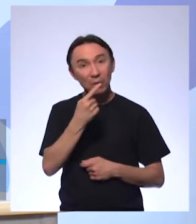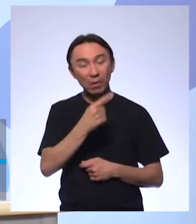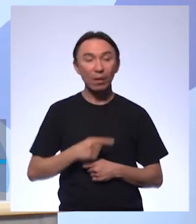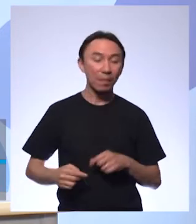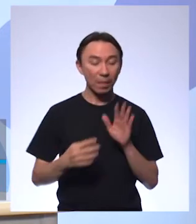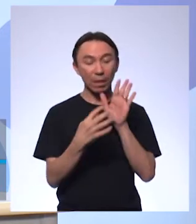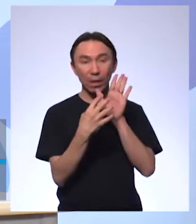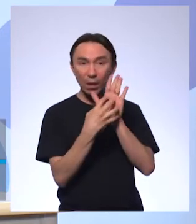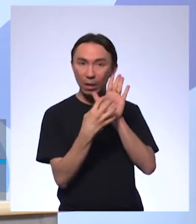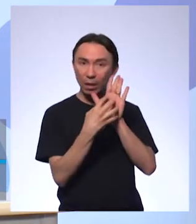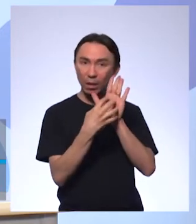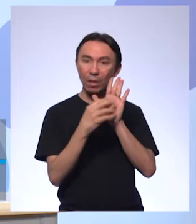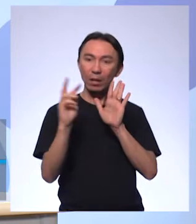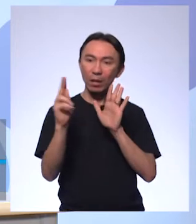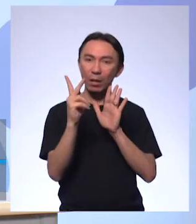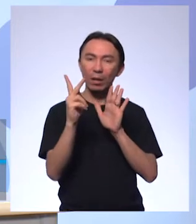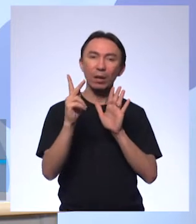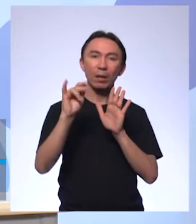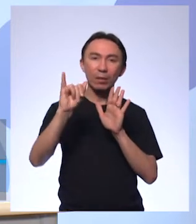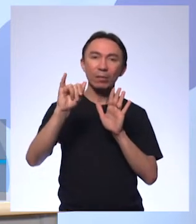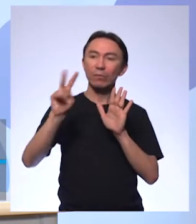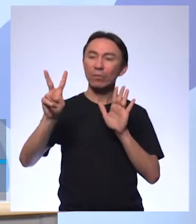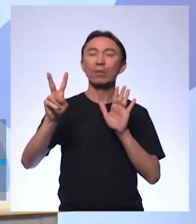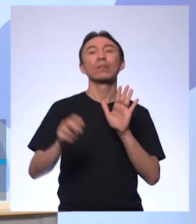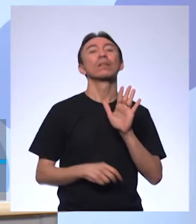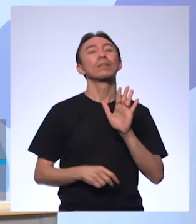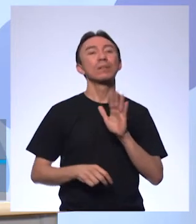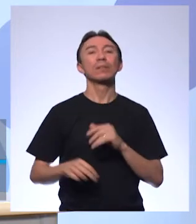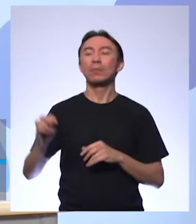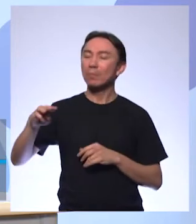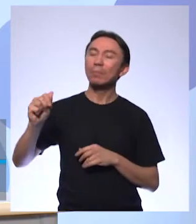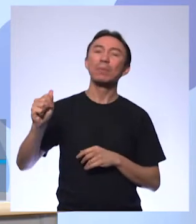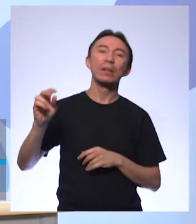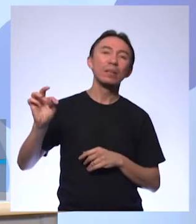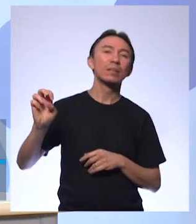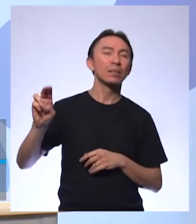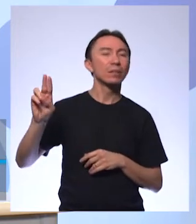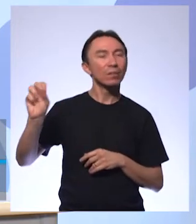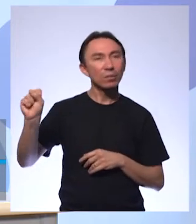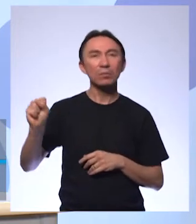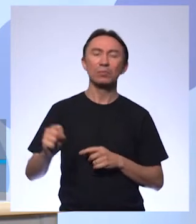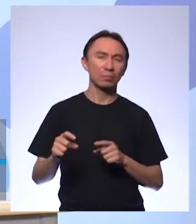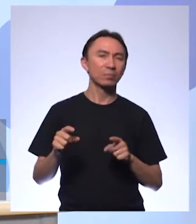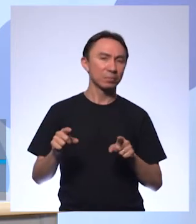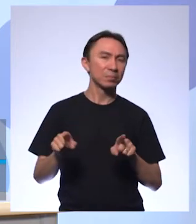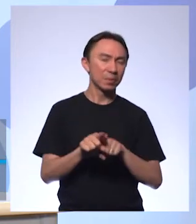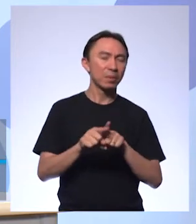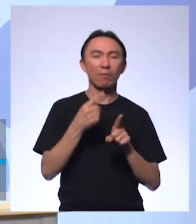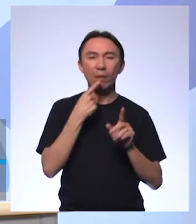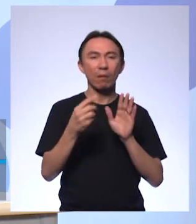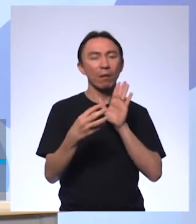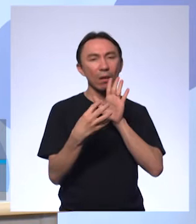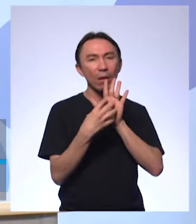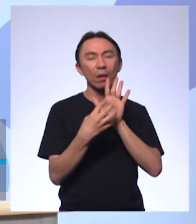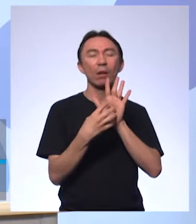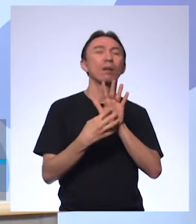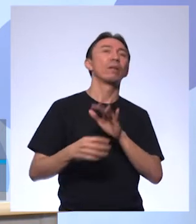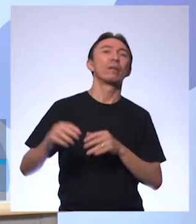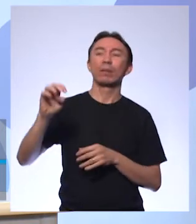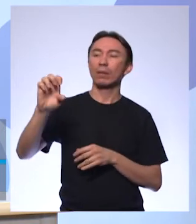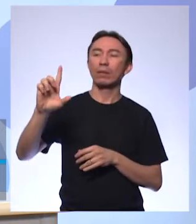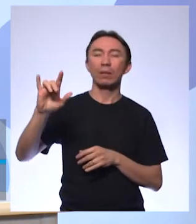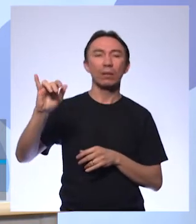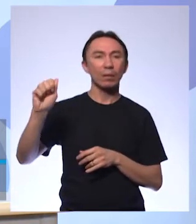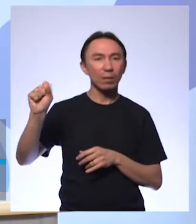HIV, muito Isso, teve bem. mais aí, teve o Matheus, Ana Carolina, né, da AIDS também, né? Elias, a Clara, Maria